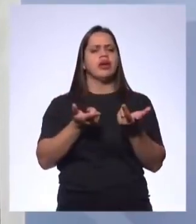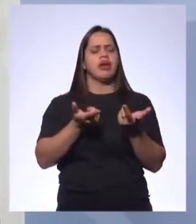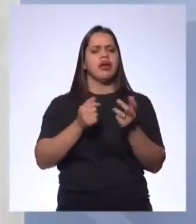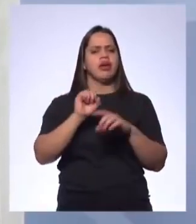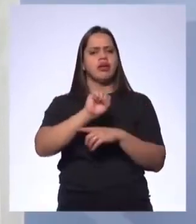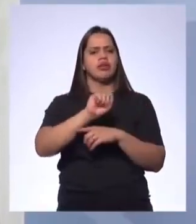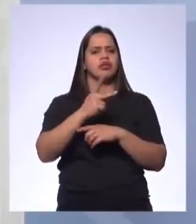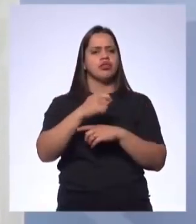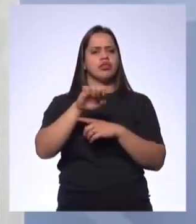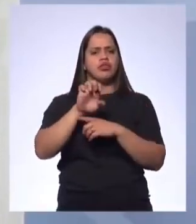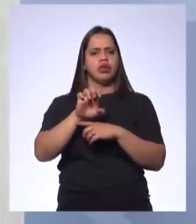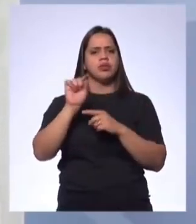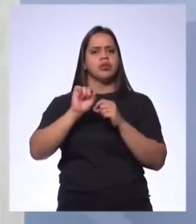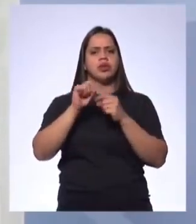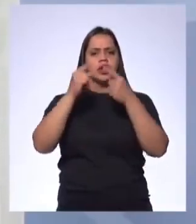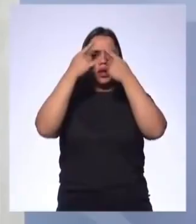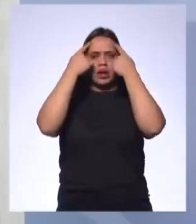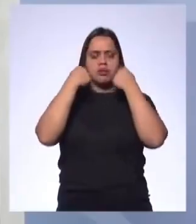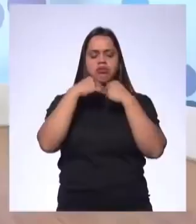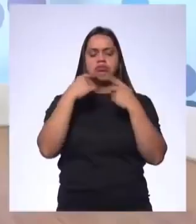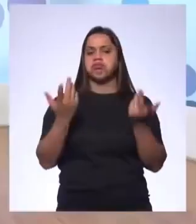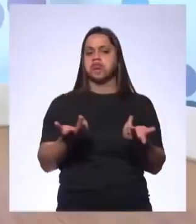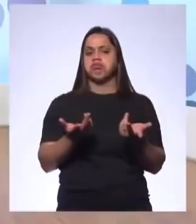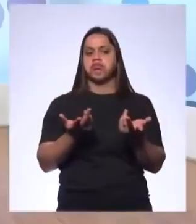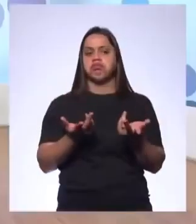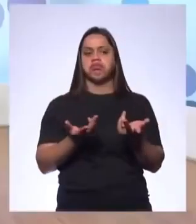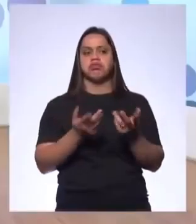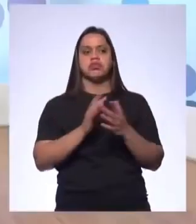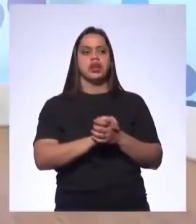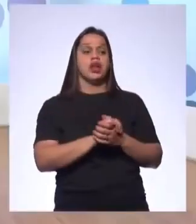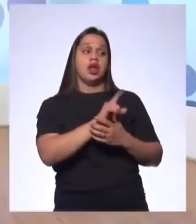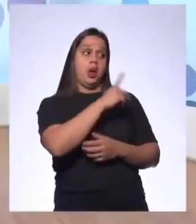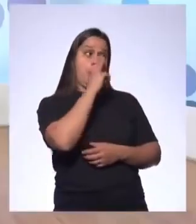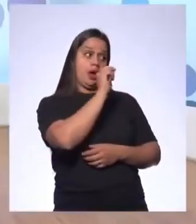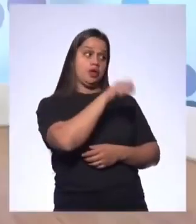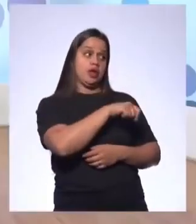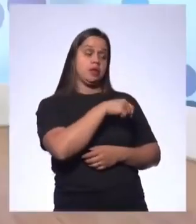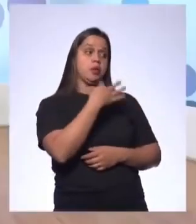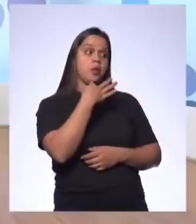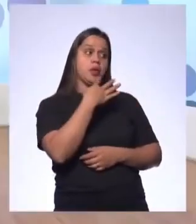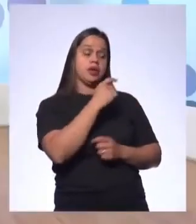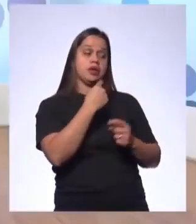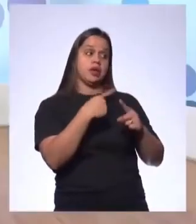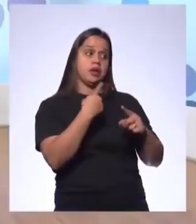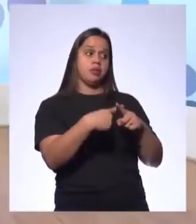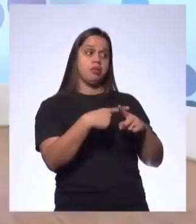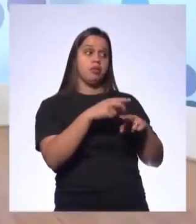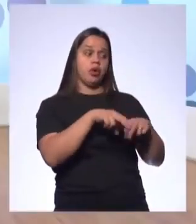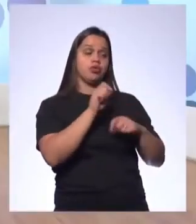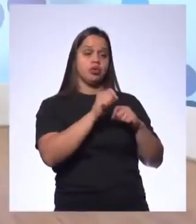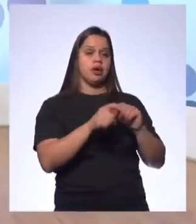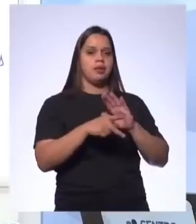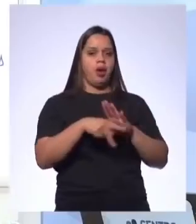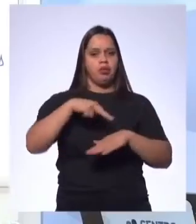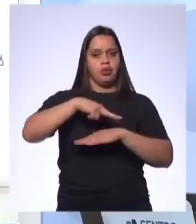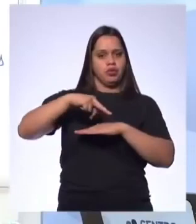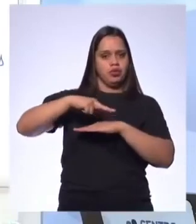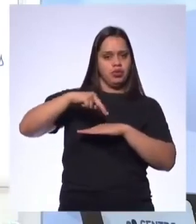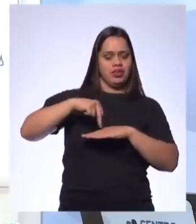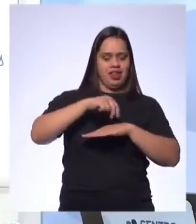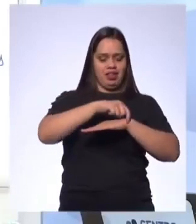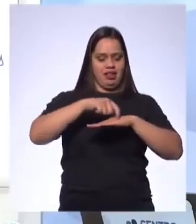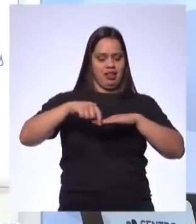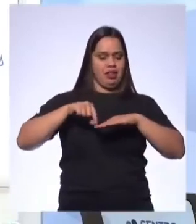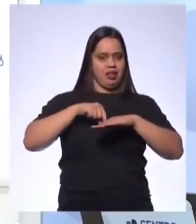shape? Eles devem conhecer por causa do skate. Do skate também. Que é o formato do skate, né? Quando você vai criar